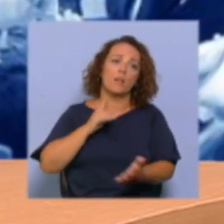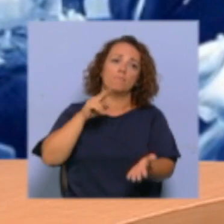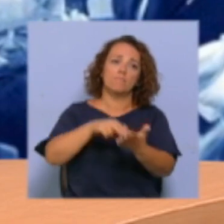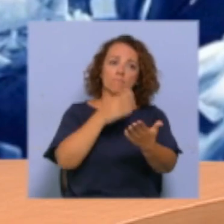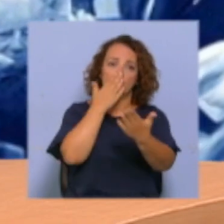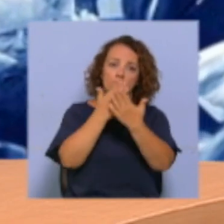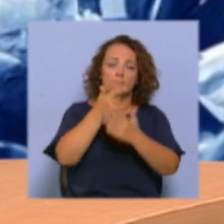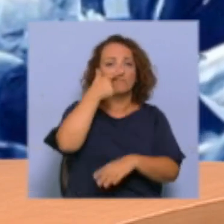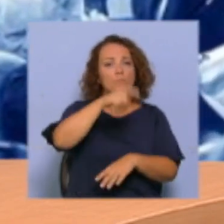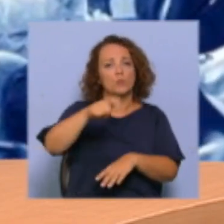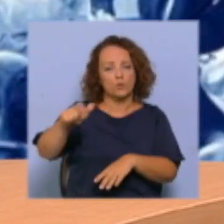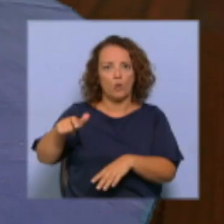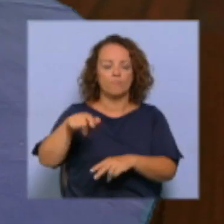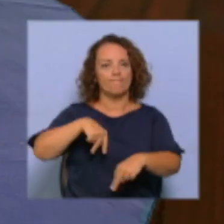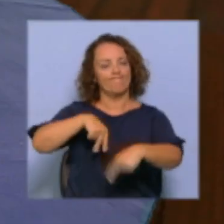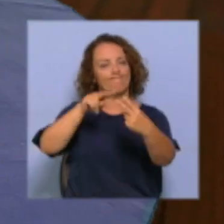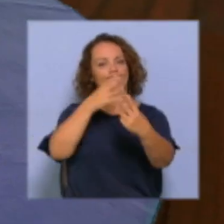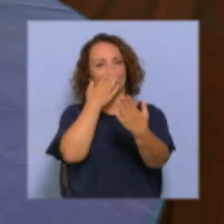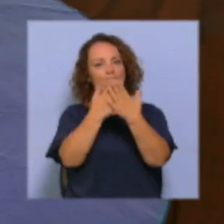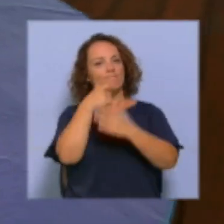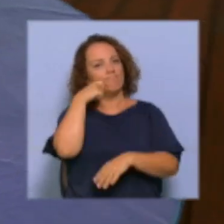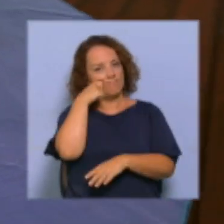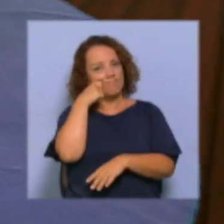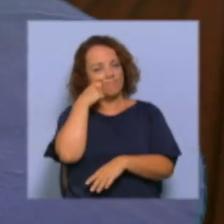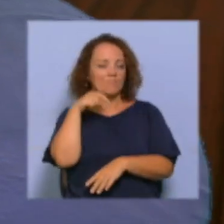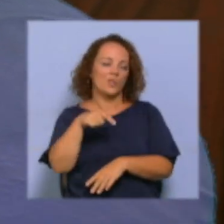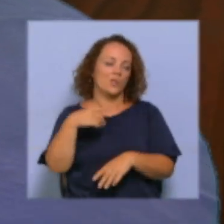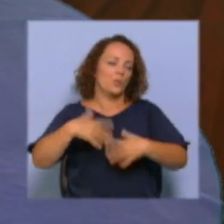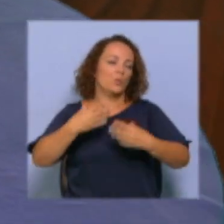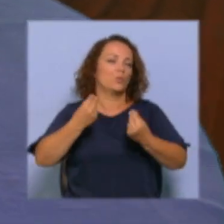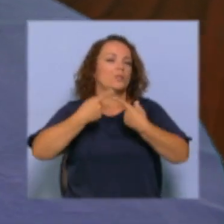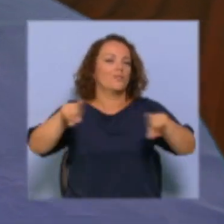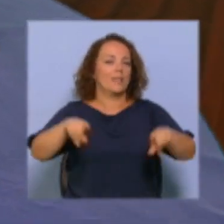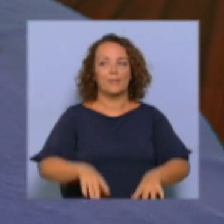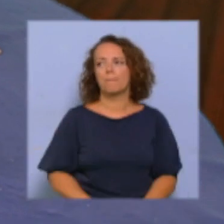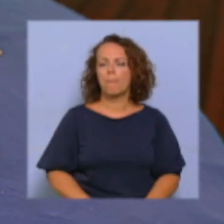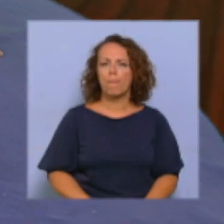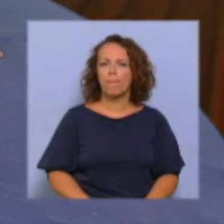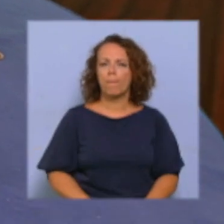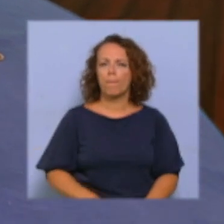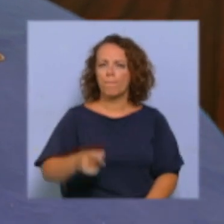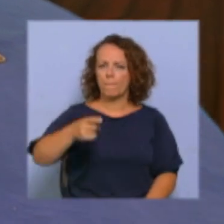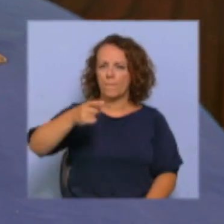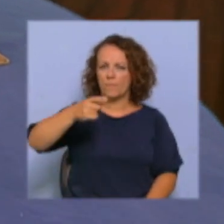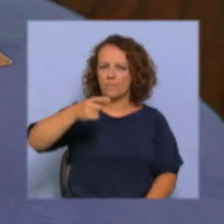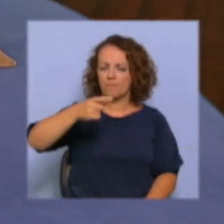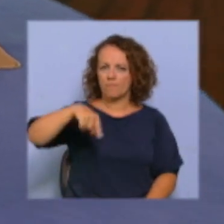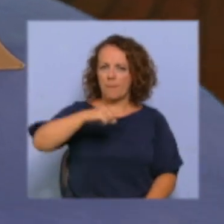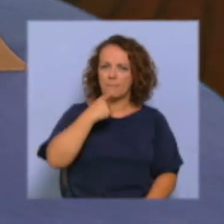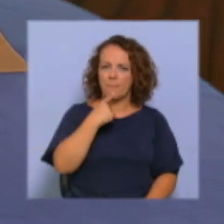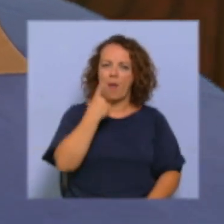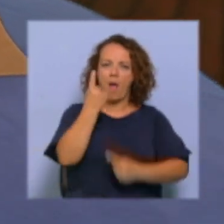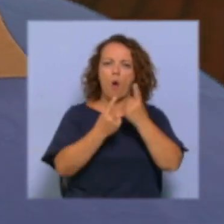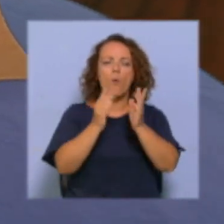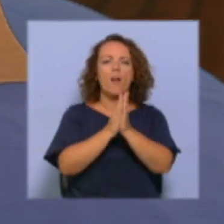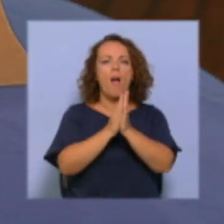pessoas e falar olhos nos olhos, e que faz toda a diferença. E percebe-se que em determinadas dioceses já